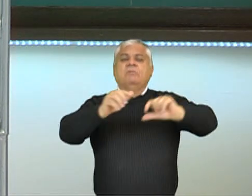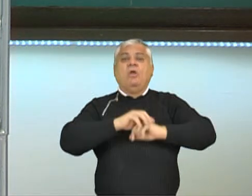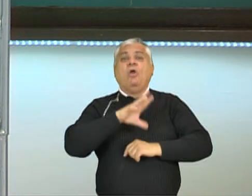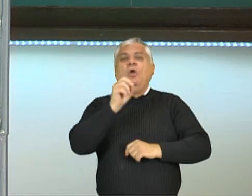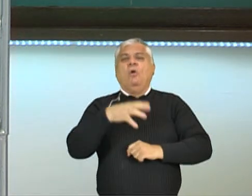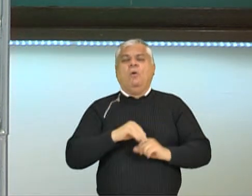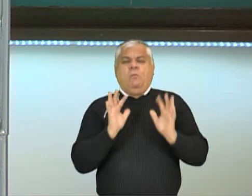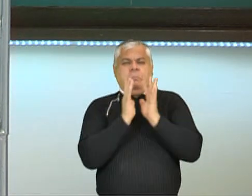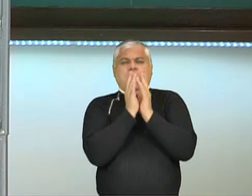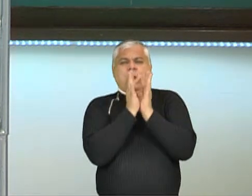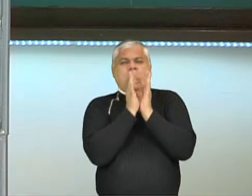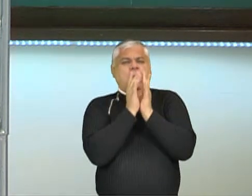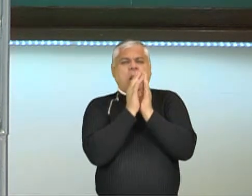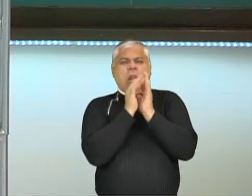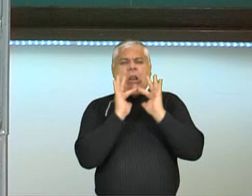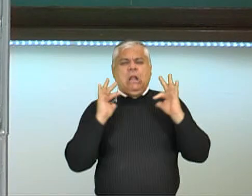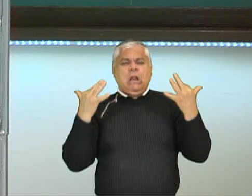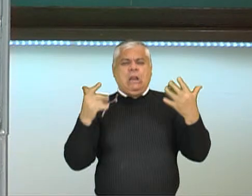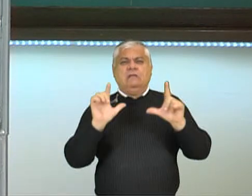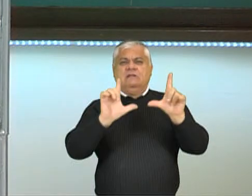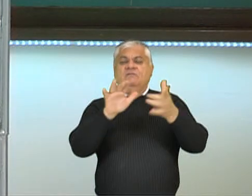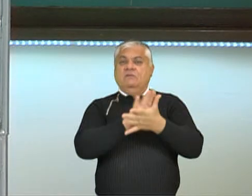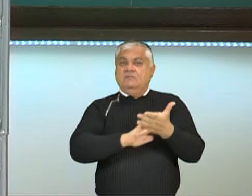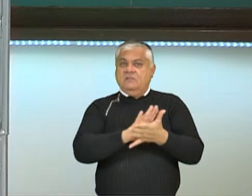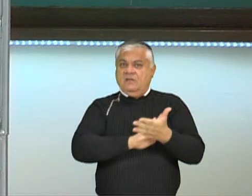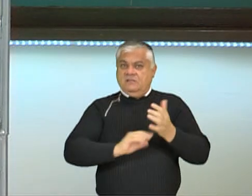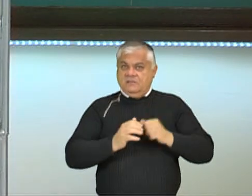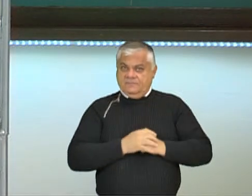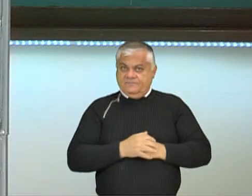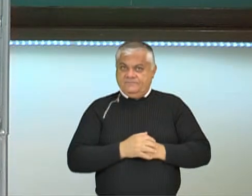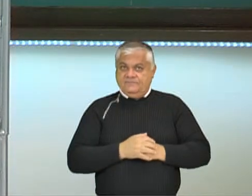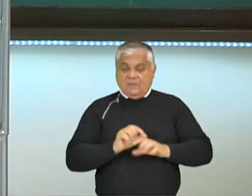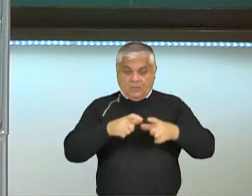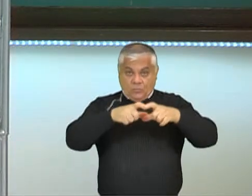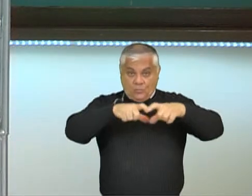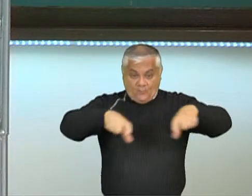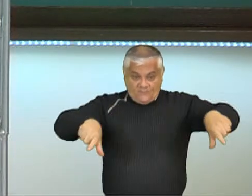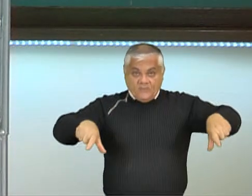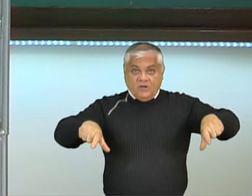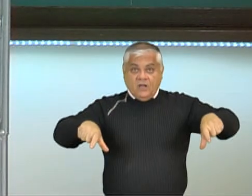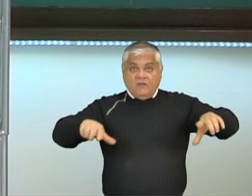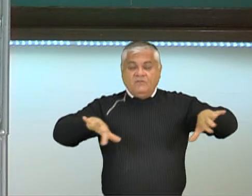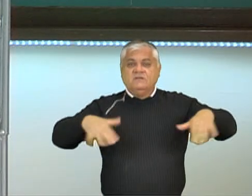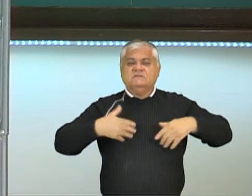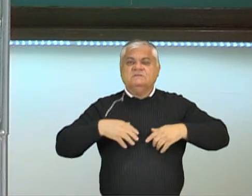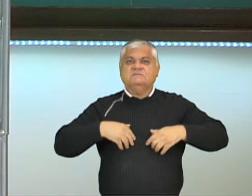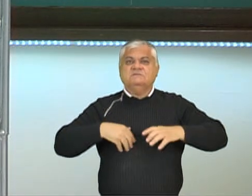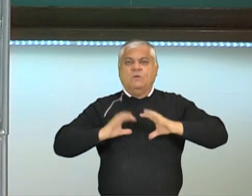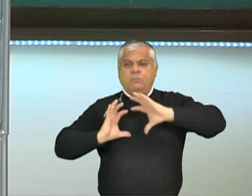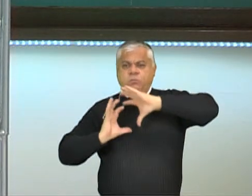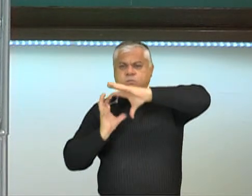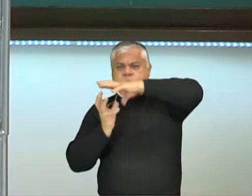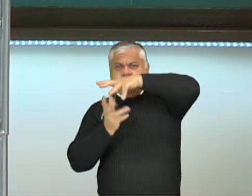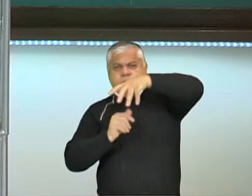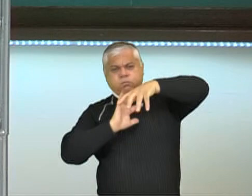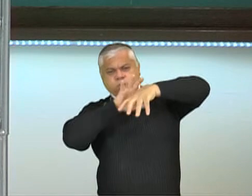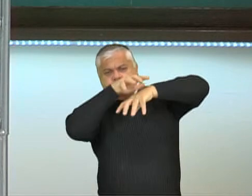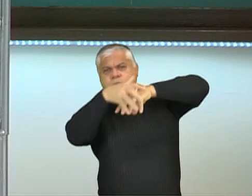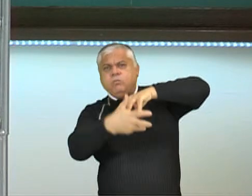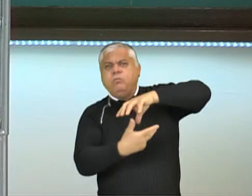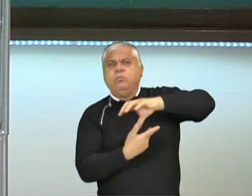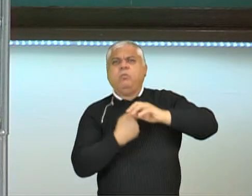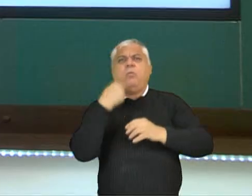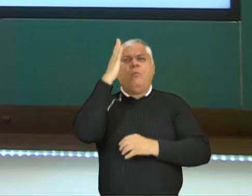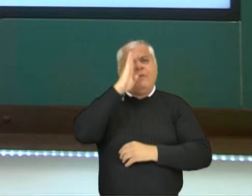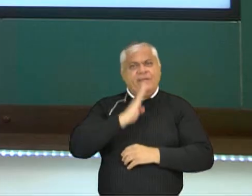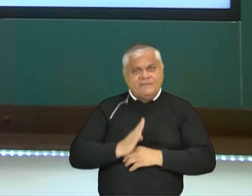ginásio cheio, sem televisão. O vazio atinge milhões de telespectadores em todo o país.